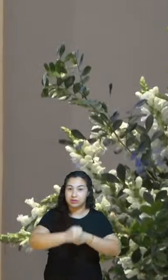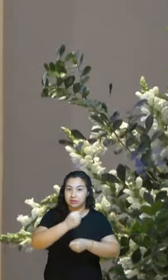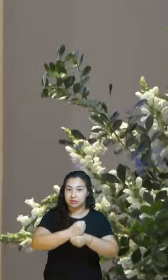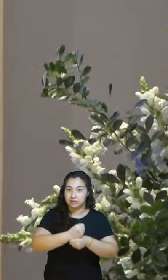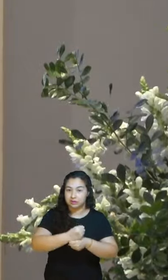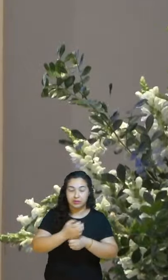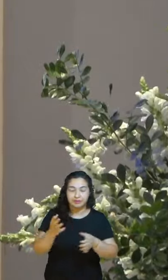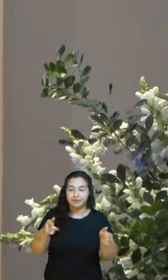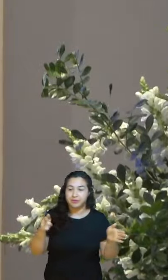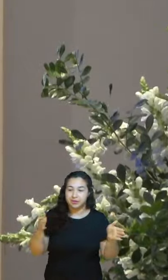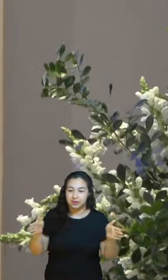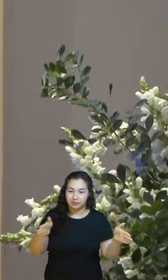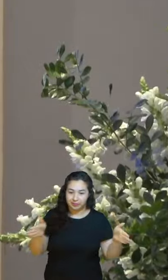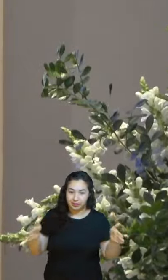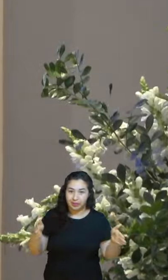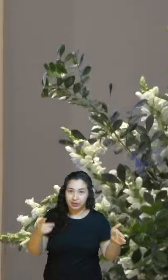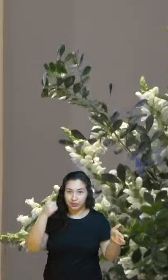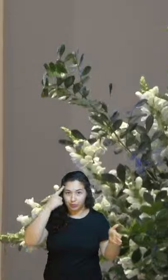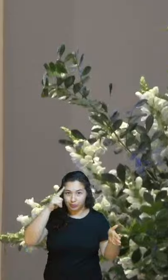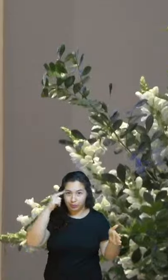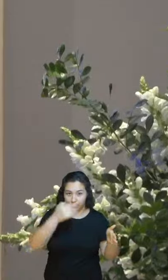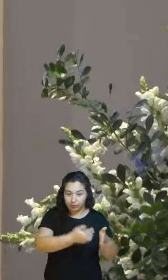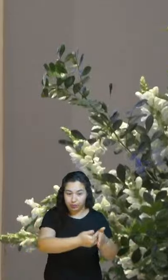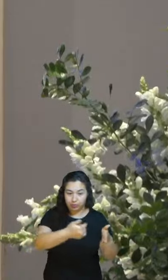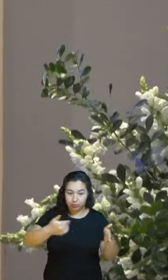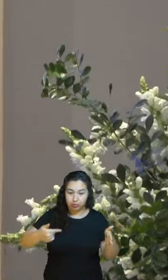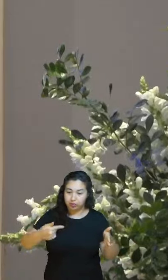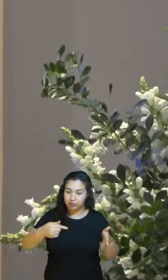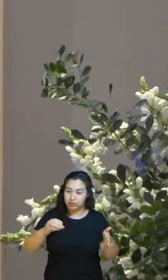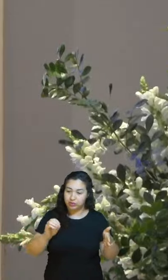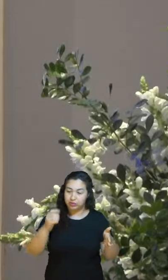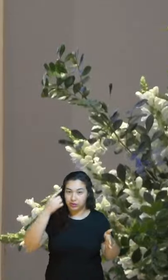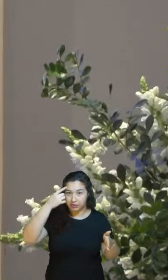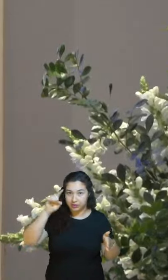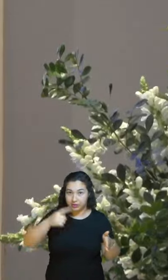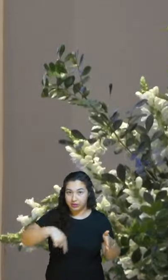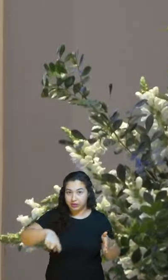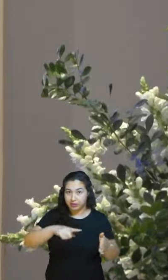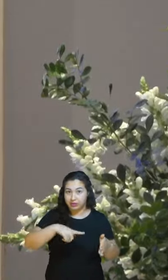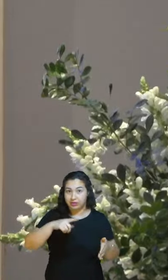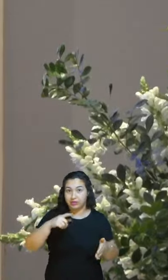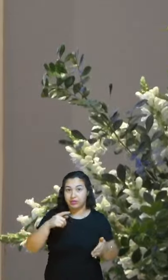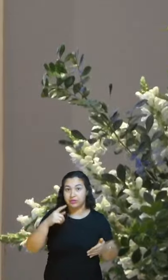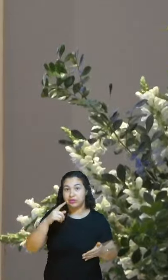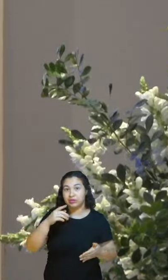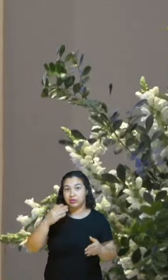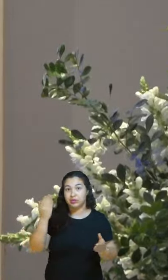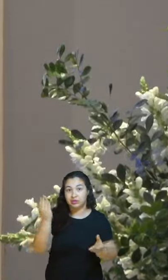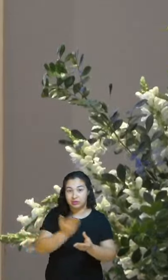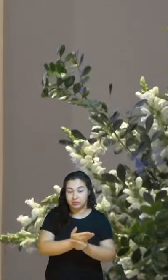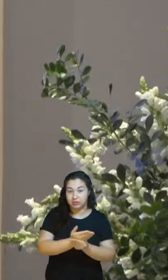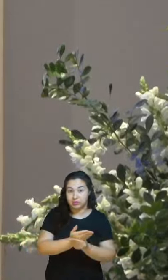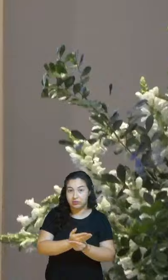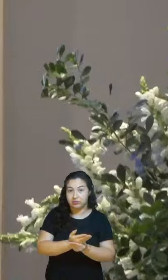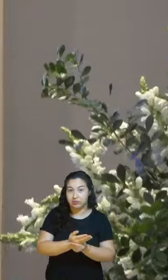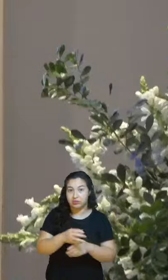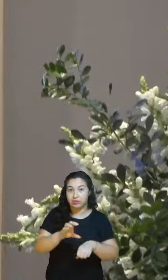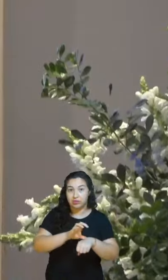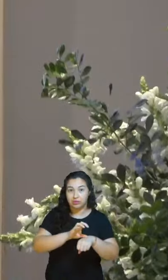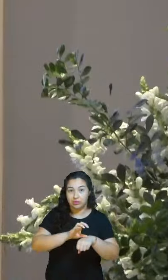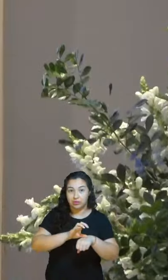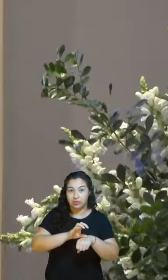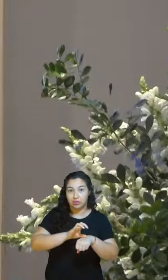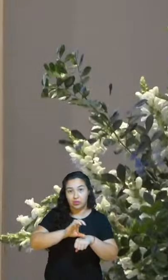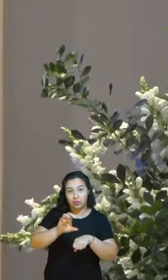deputados estaduais de forma inédita ajuizaram uma ação direta de inconstitucionalidade junto ao Tribunal de Justiça de